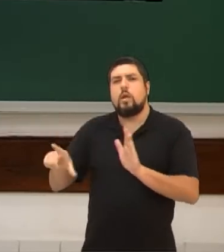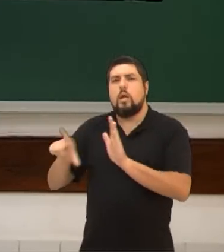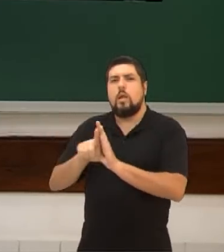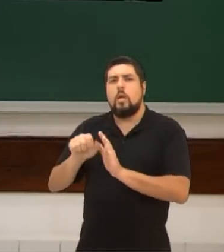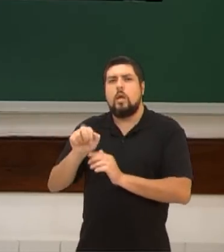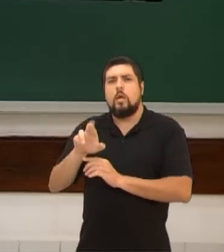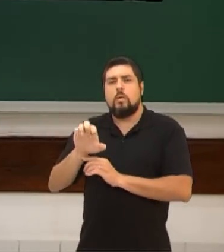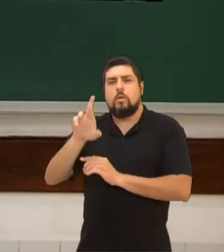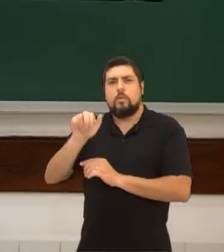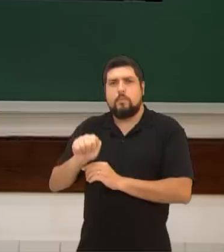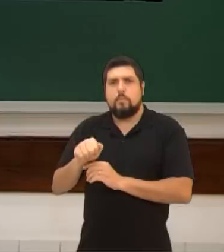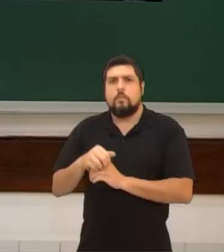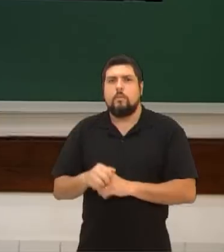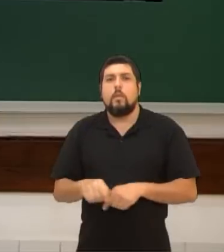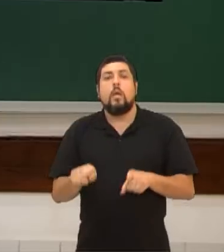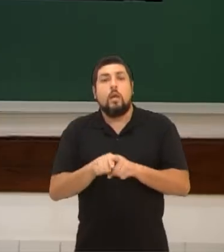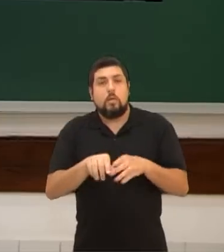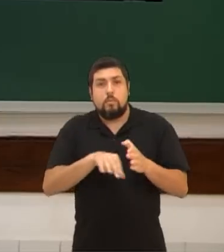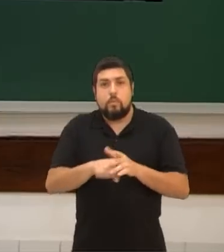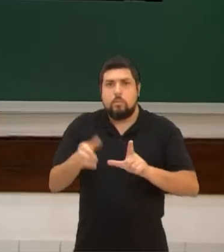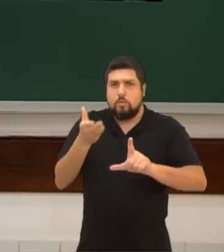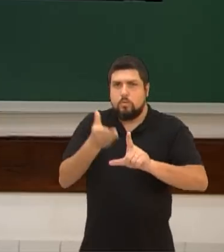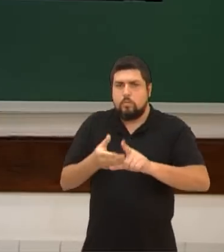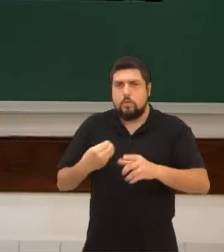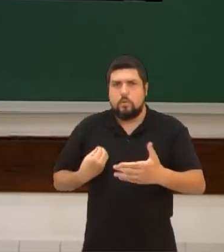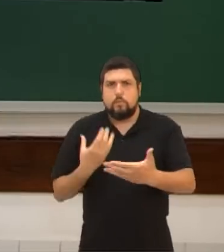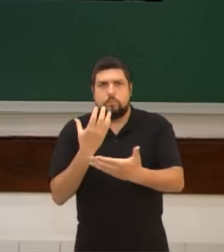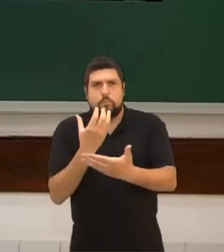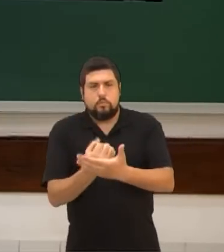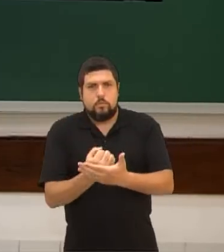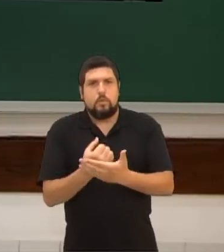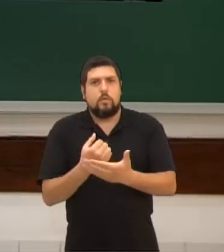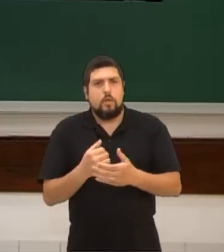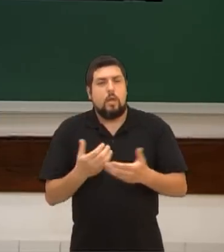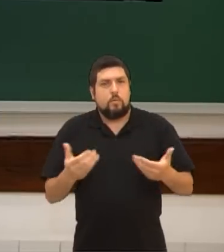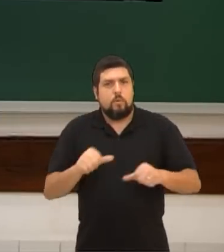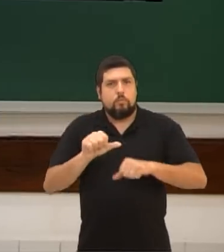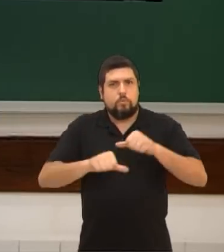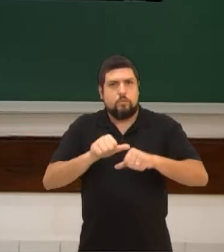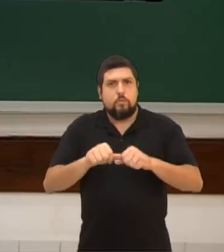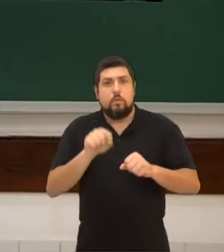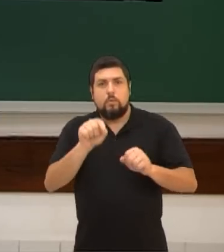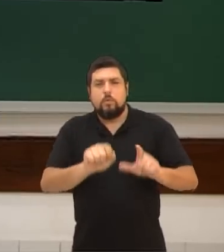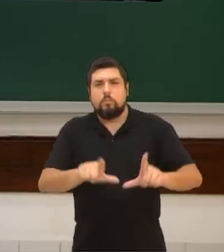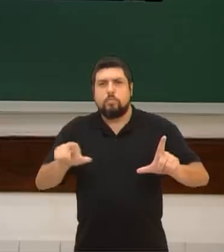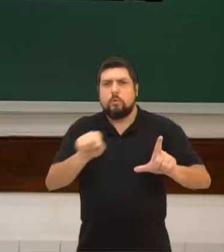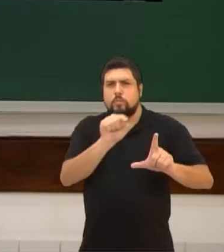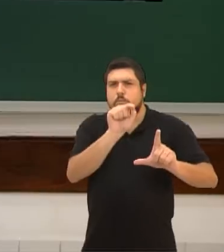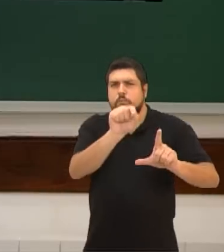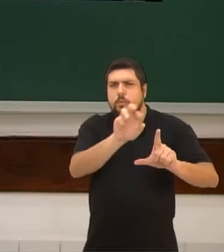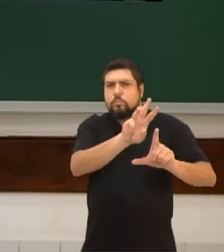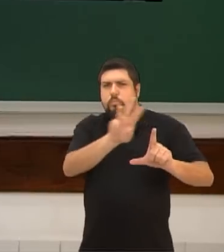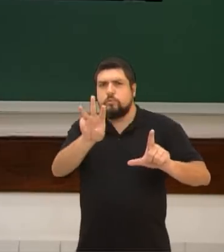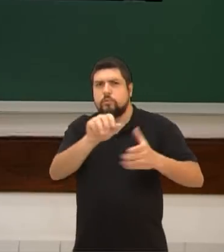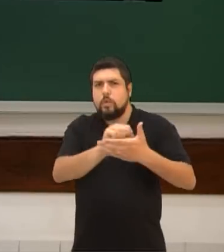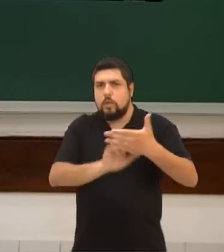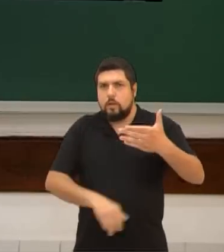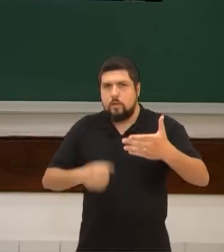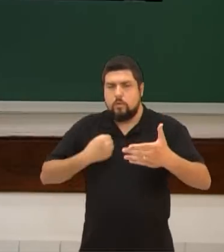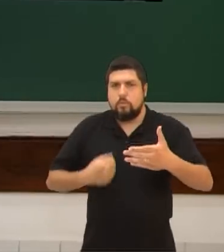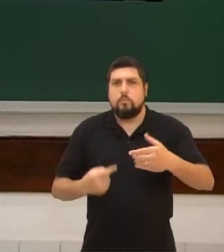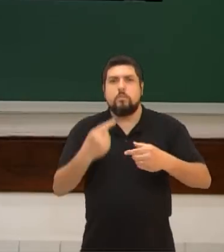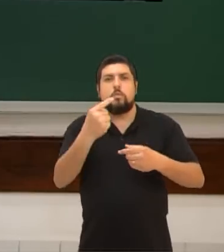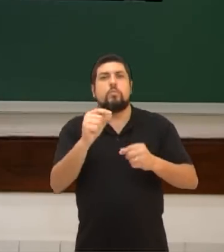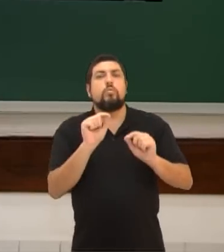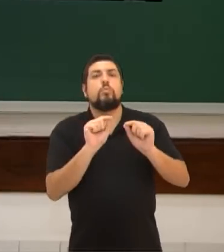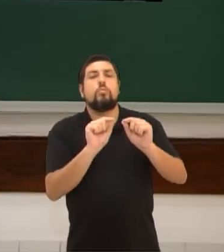Pessoal, não deixem de registrar a frequência, lembrando que o registro de frequência no Classroom mudou. Você tem que clicar ali na atividade número 1, realizar